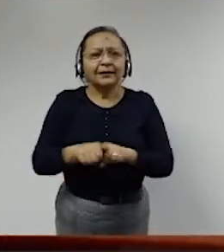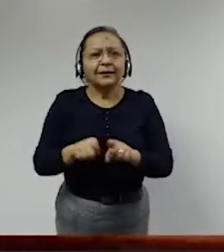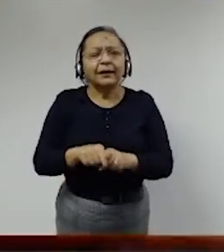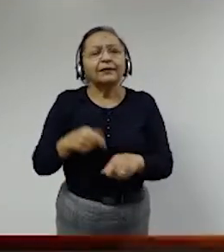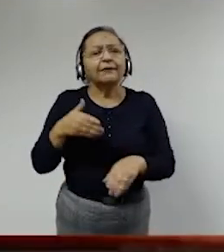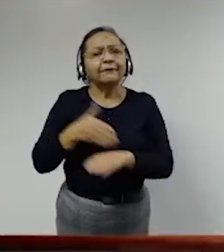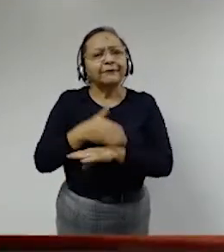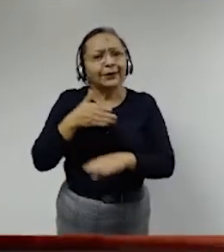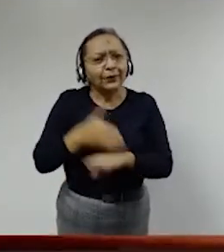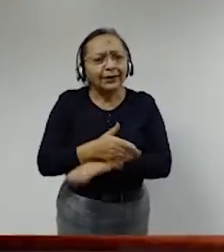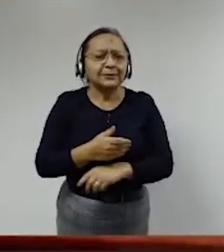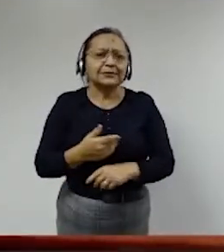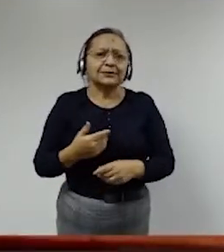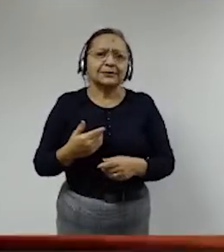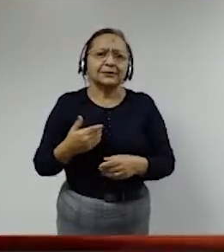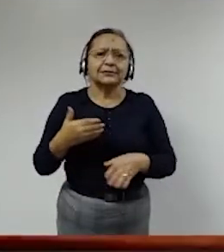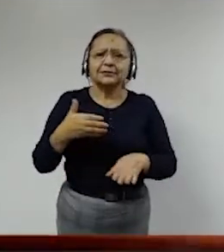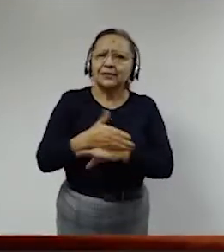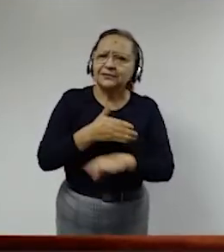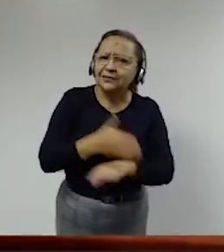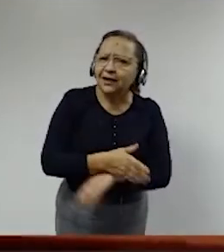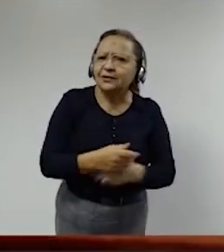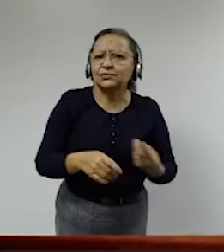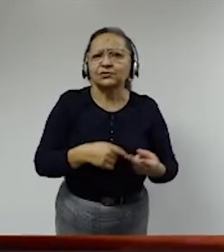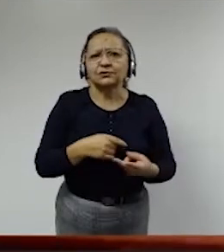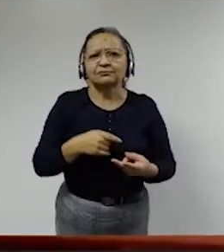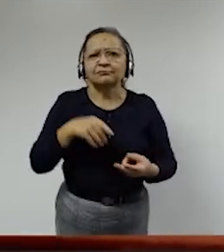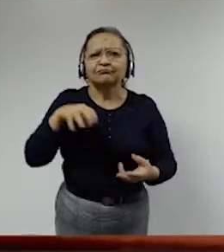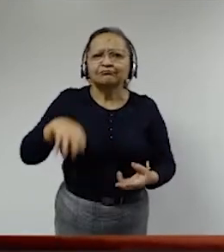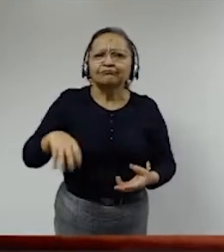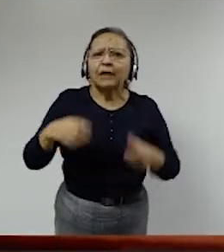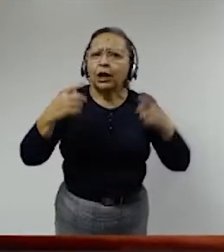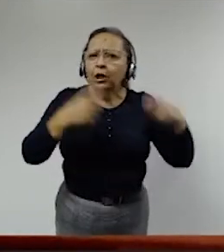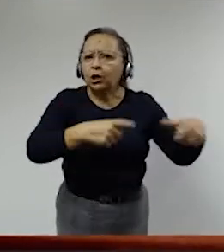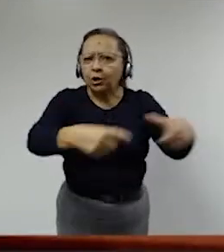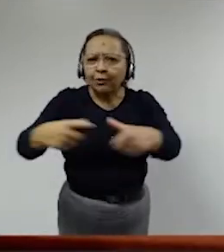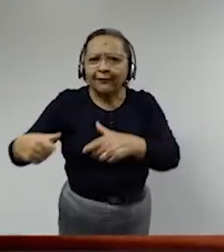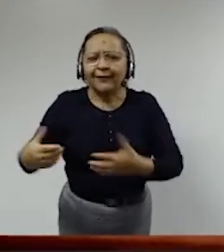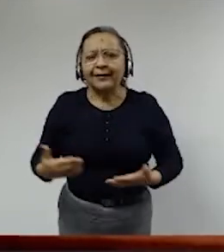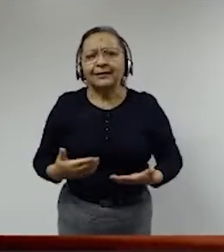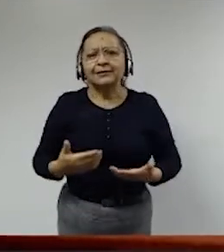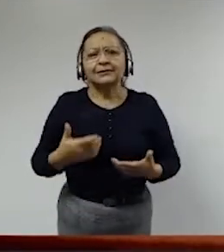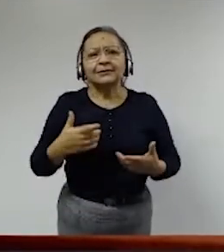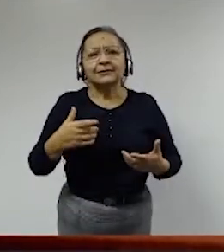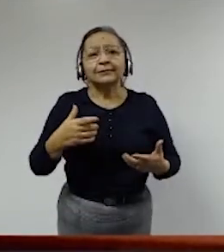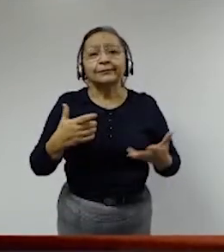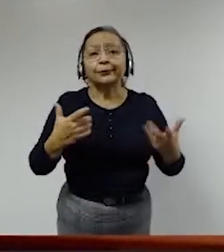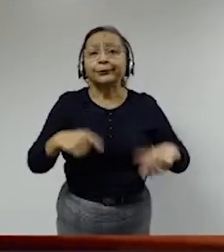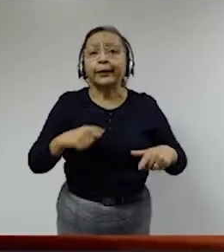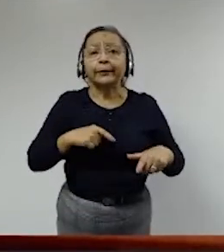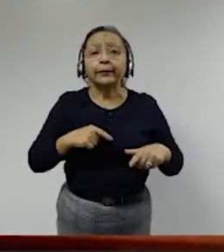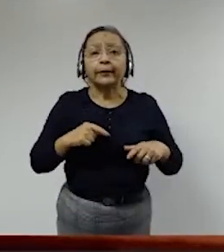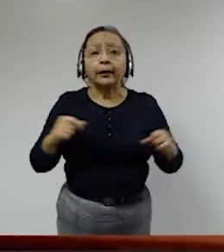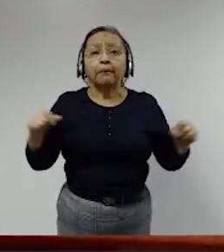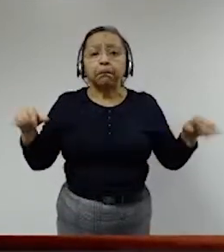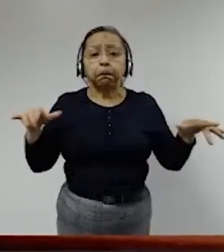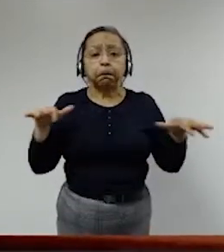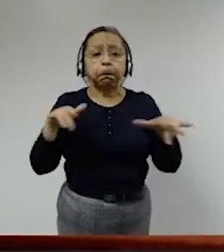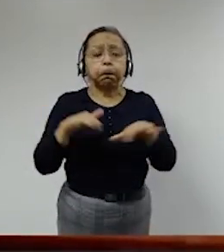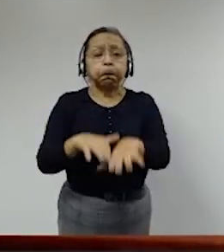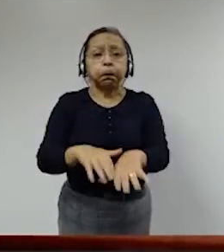frequência de acesso em locais onde existem aglomerações, a dificuldade